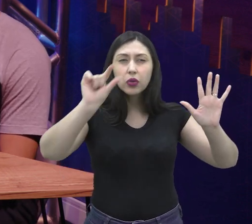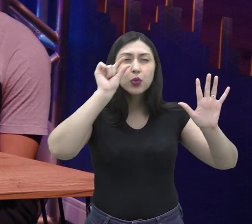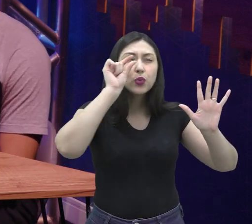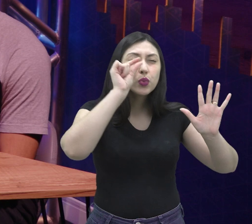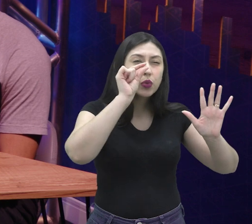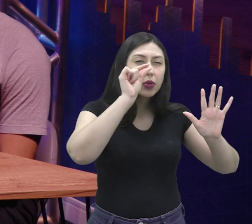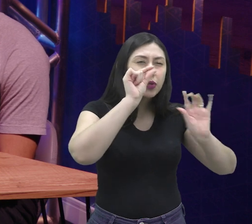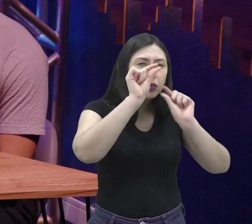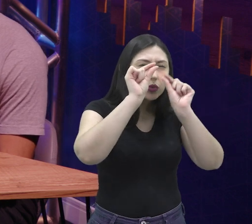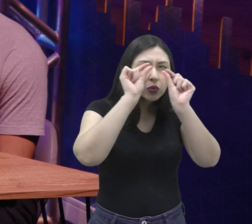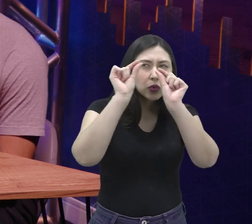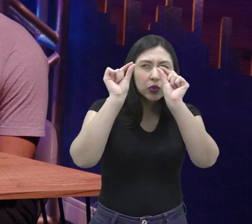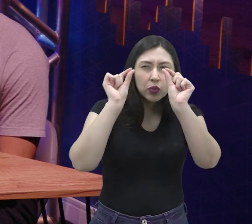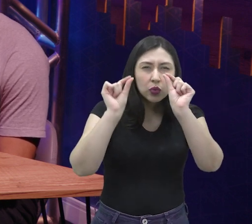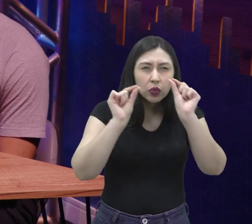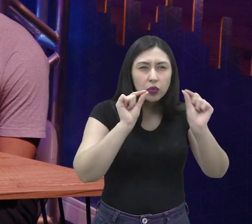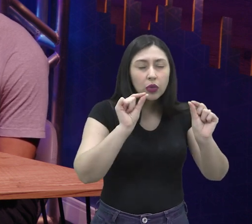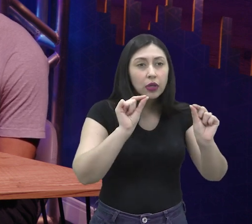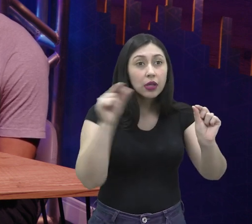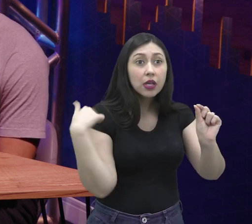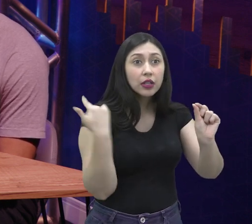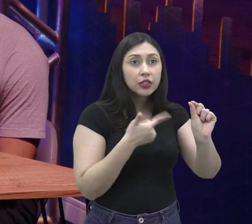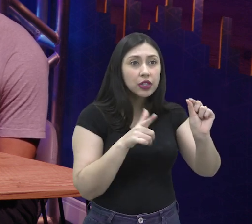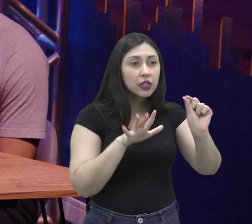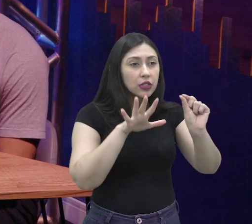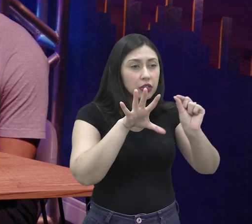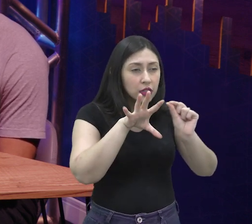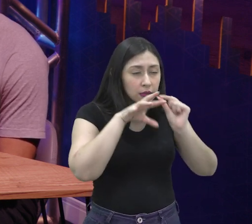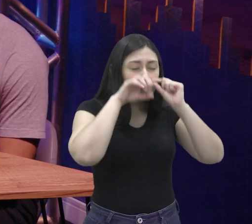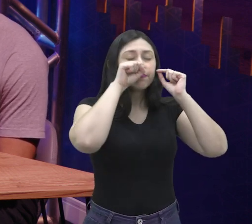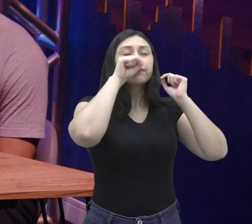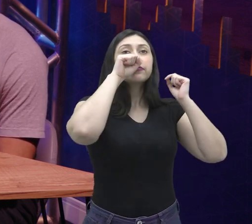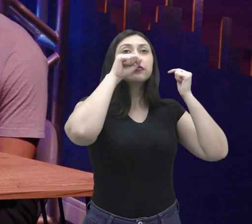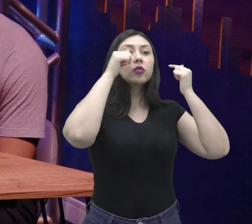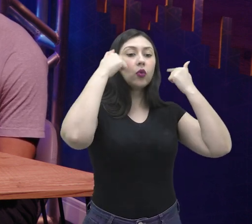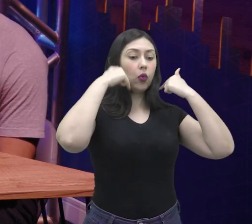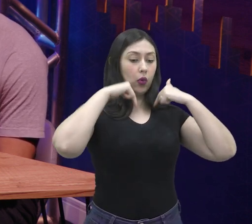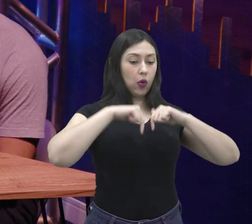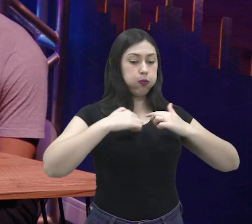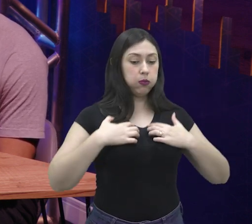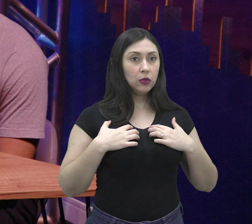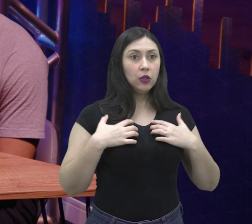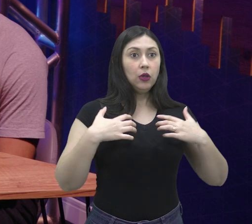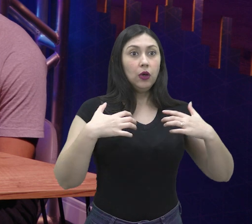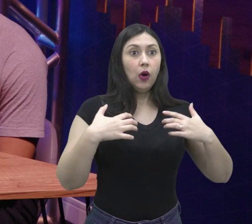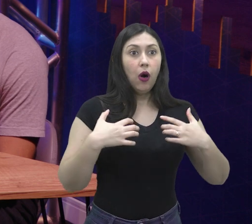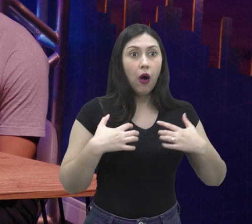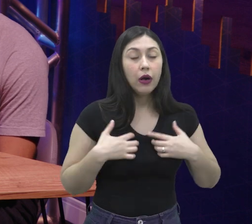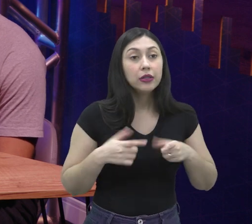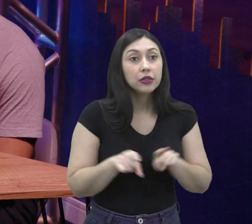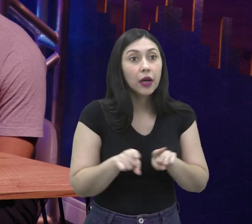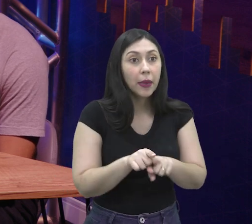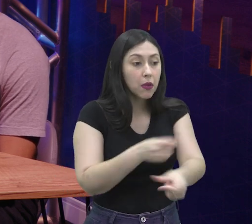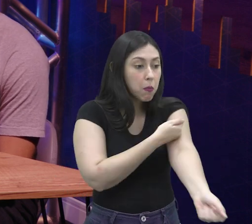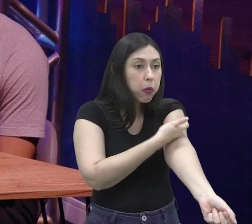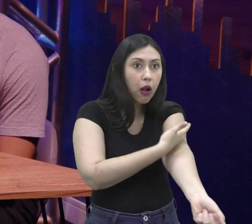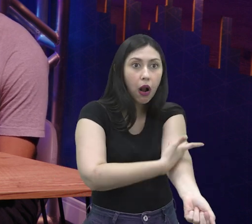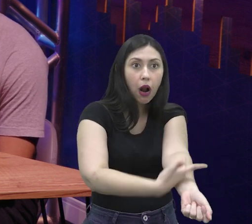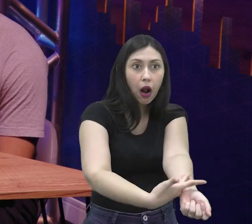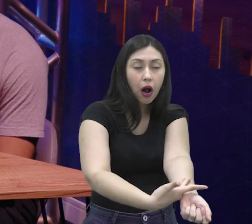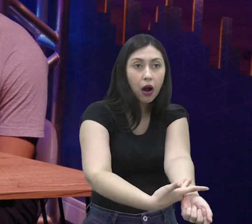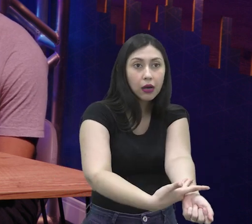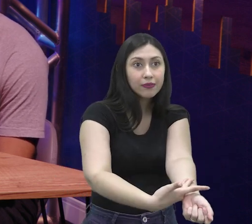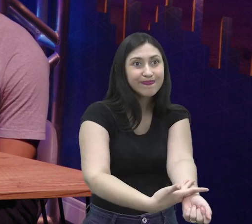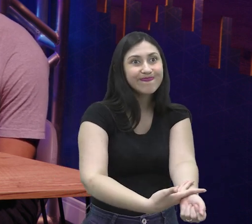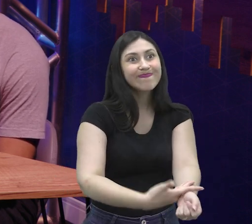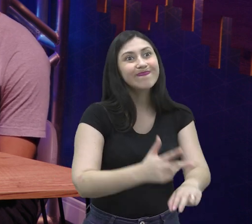muito menores do que essa. Então, a gente inala isso, e isso além de ir para o nosso pulmão, entra também na nossa corrente sanguínea. Então, esse é